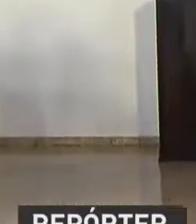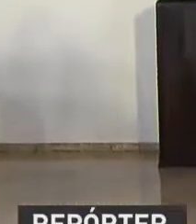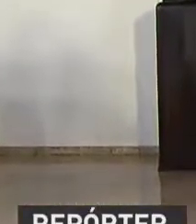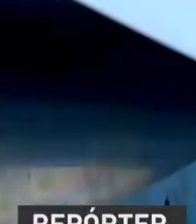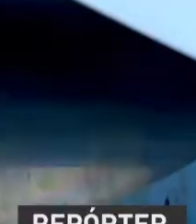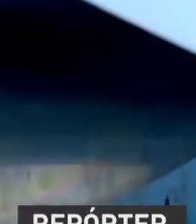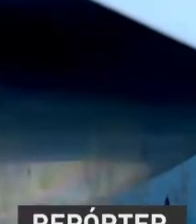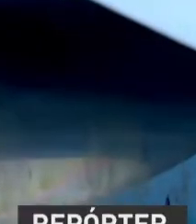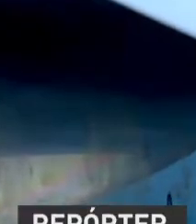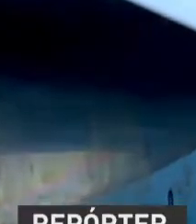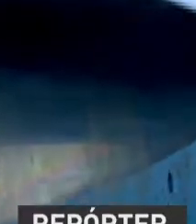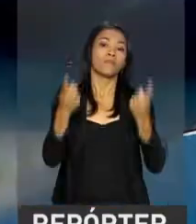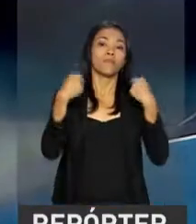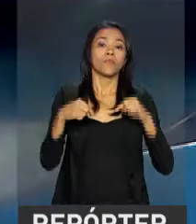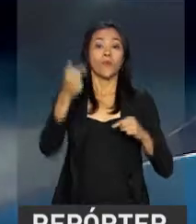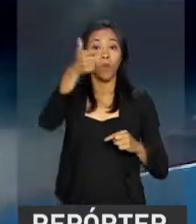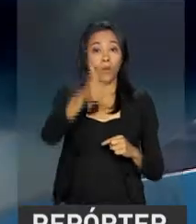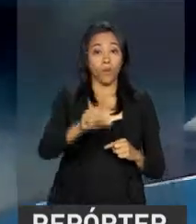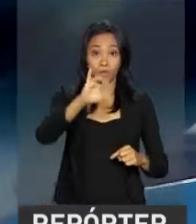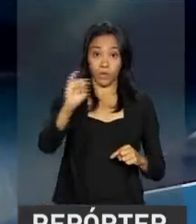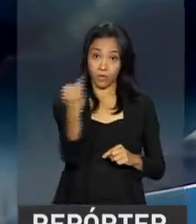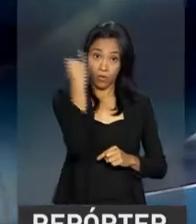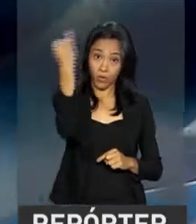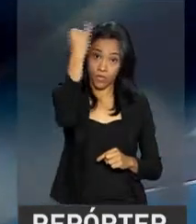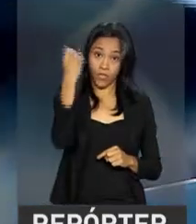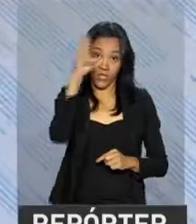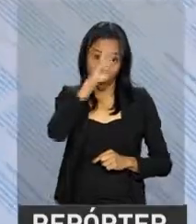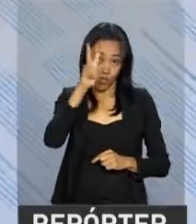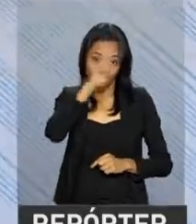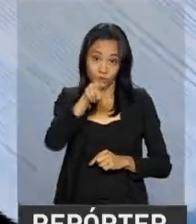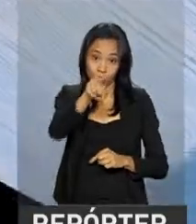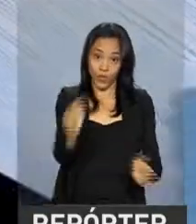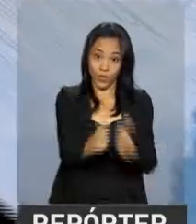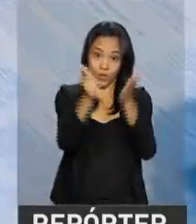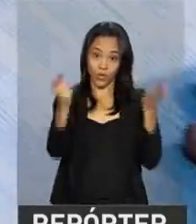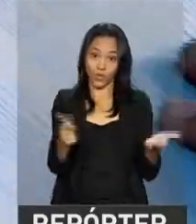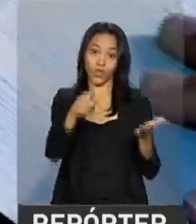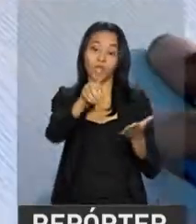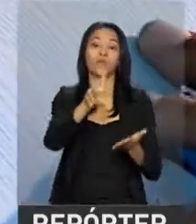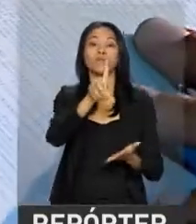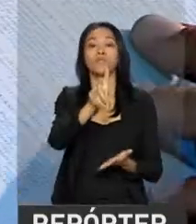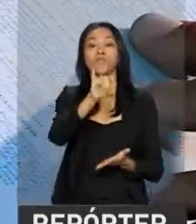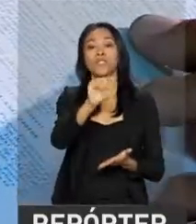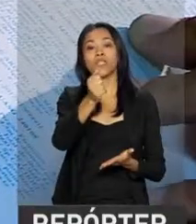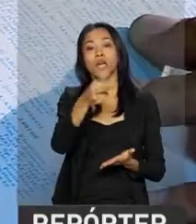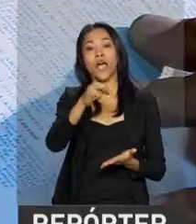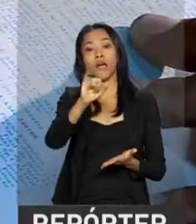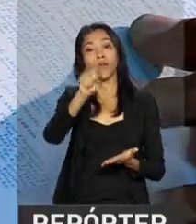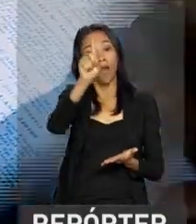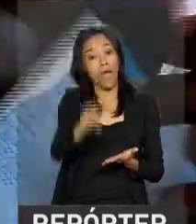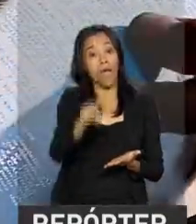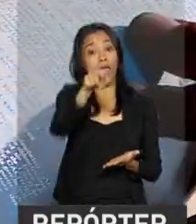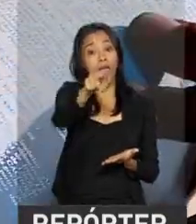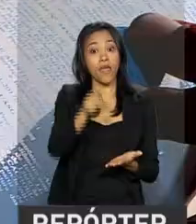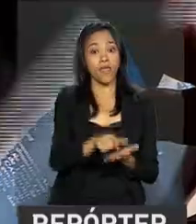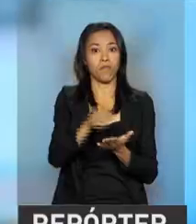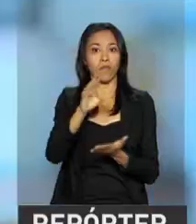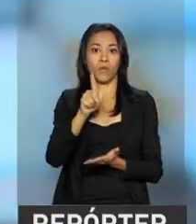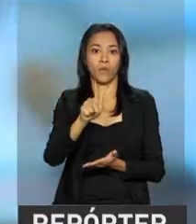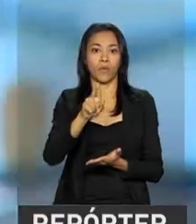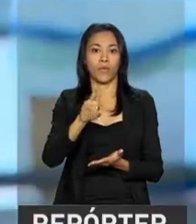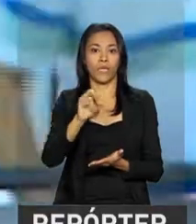um outro momento marcante da história do diário oficial foi o recorde homologado pelo guinness book